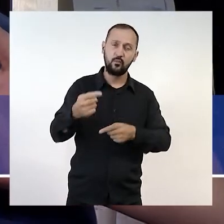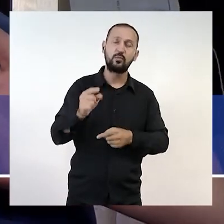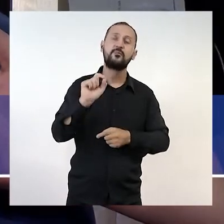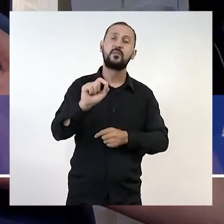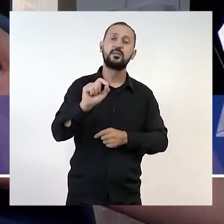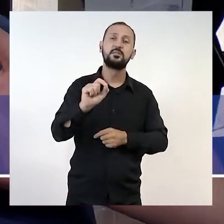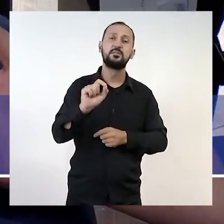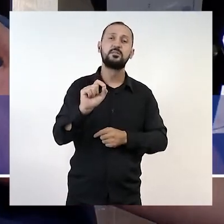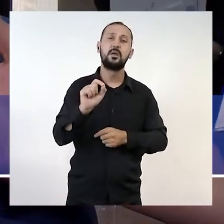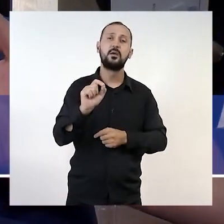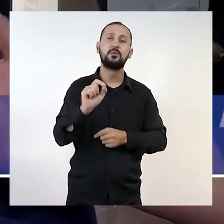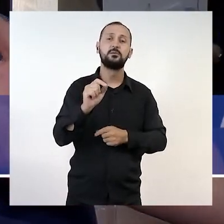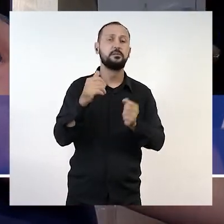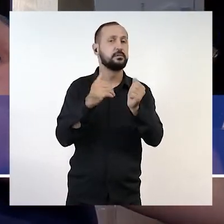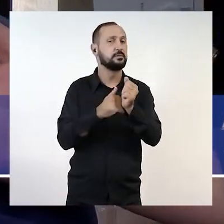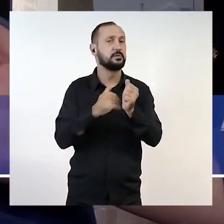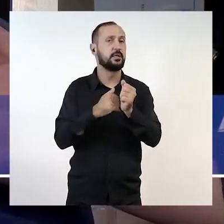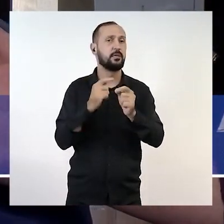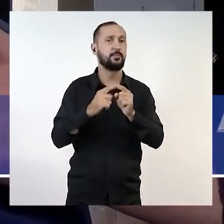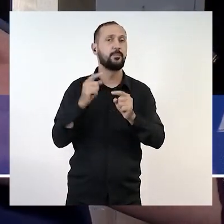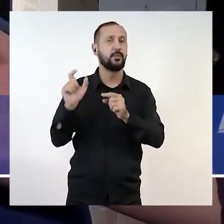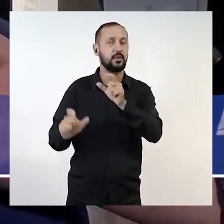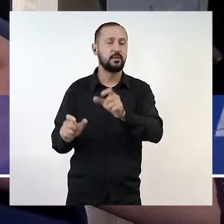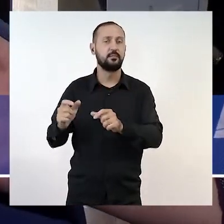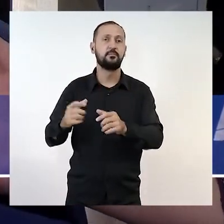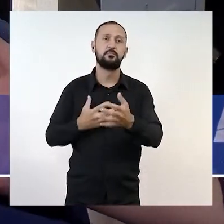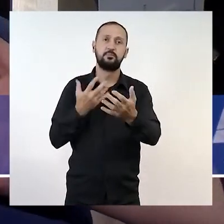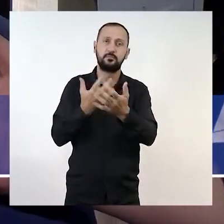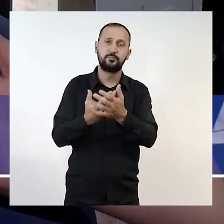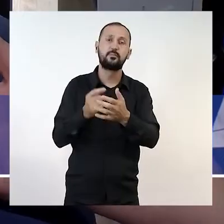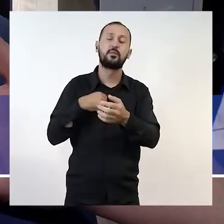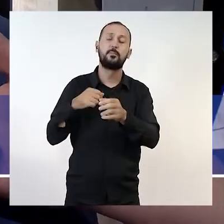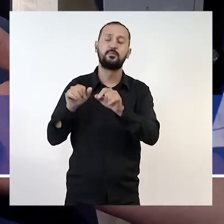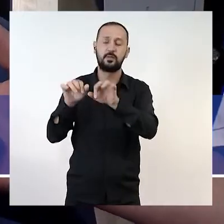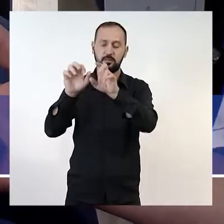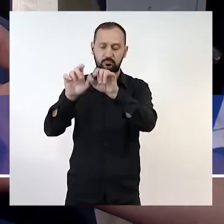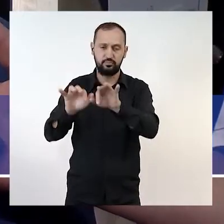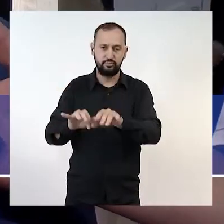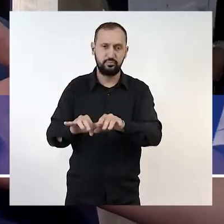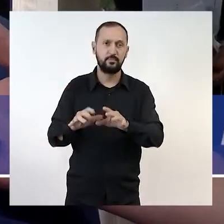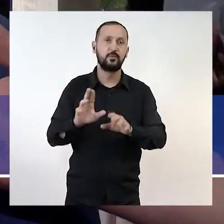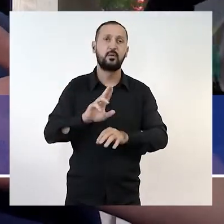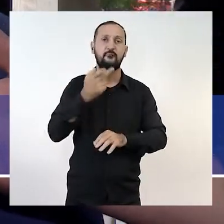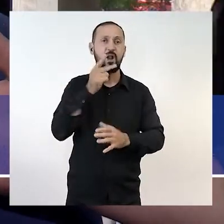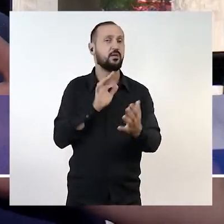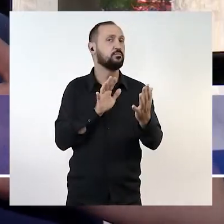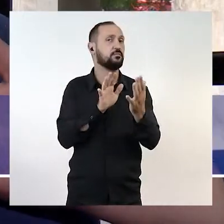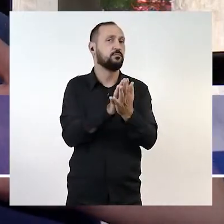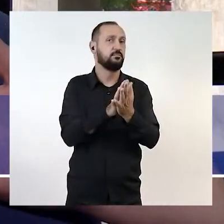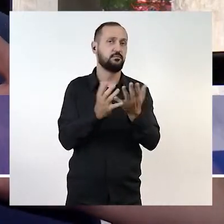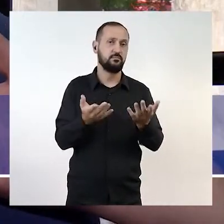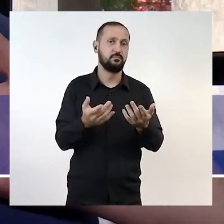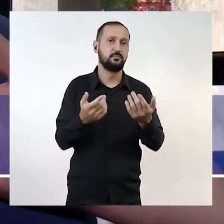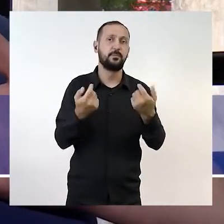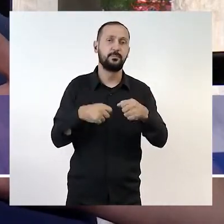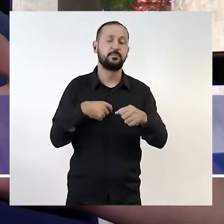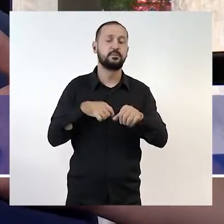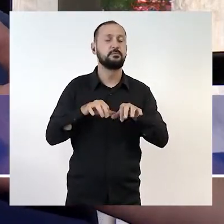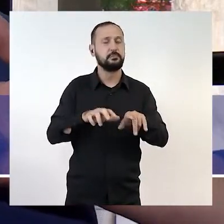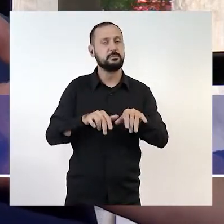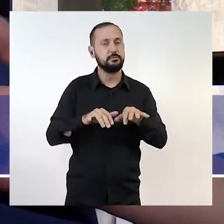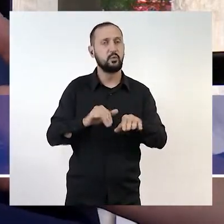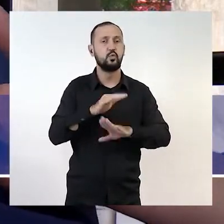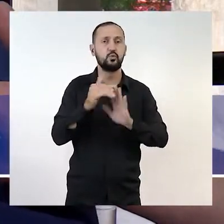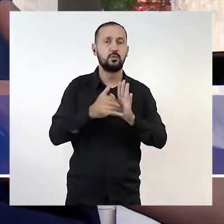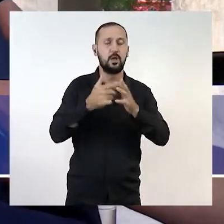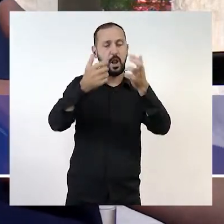ser sigilosa em função do depoente. Claro que depois vai ser taquigrafado, ele não quer falar na frente, mas vai